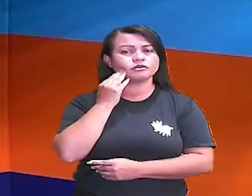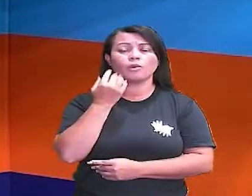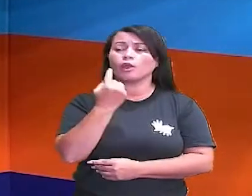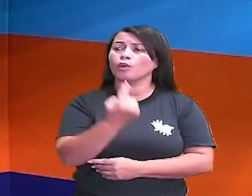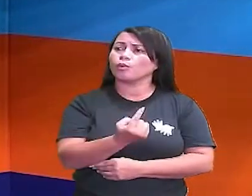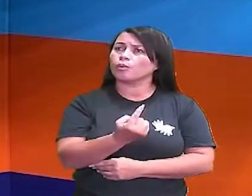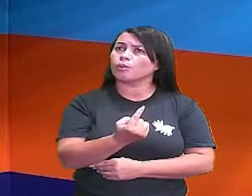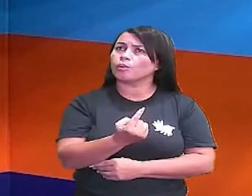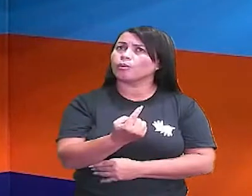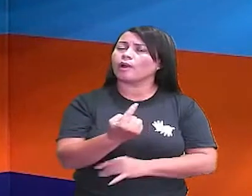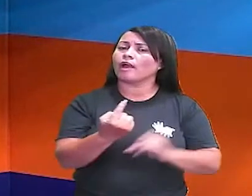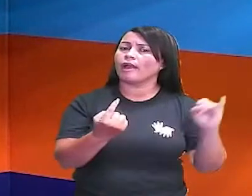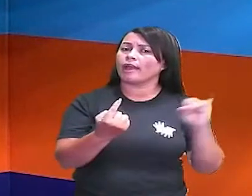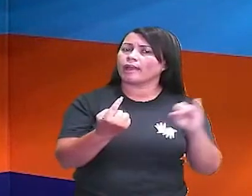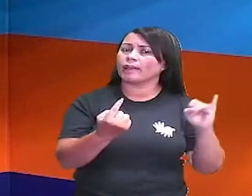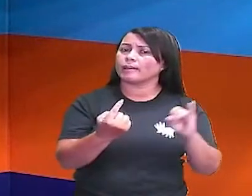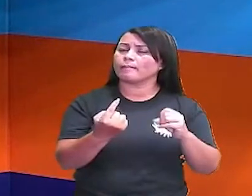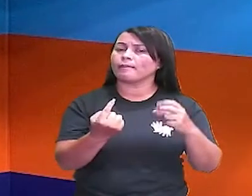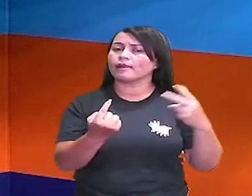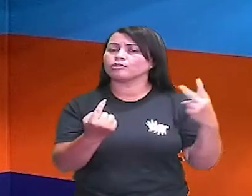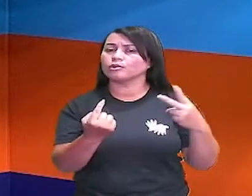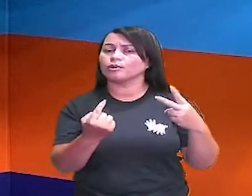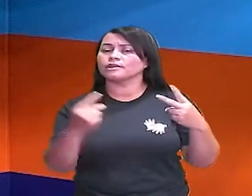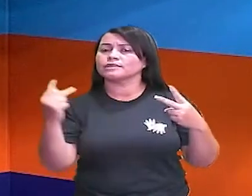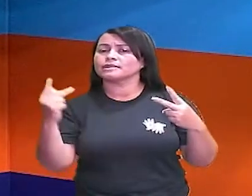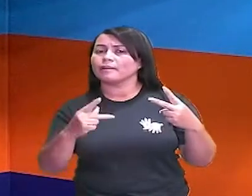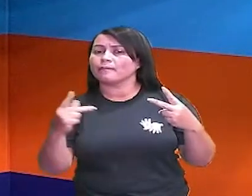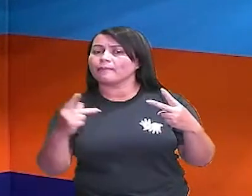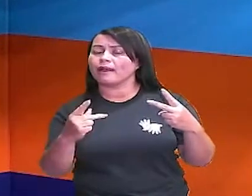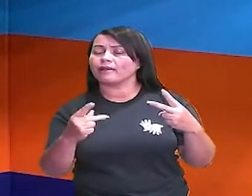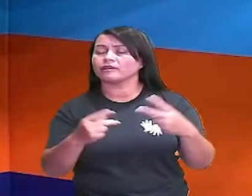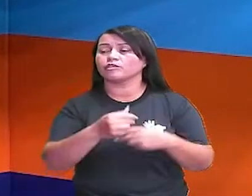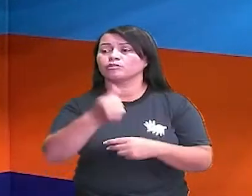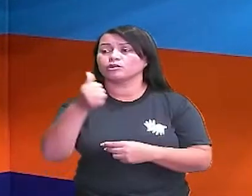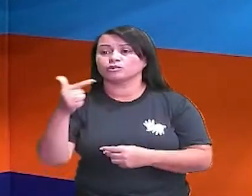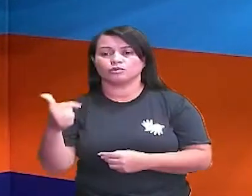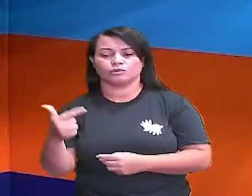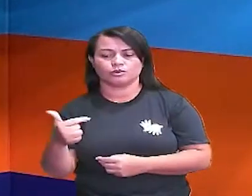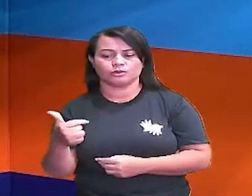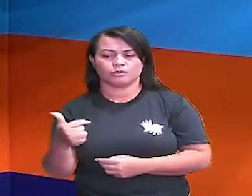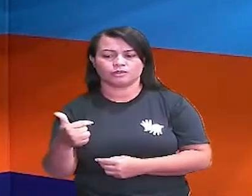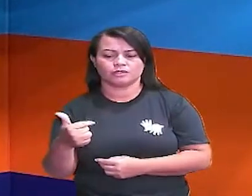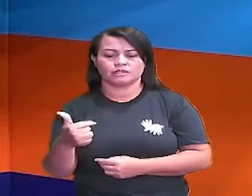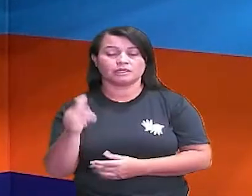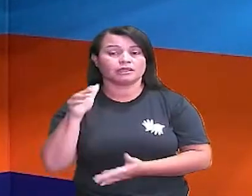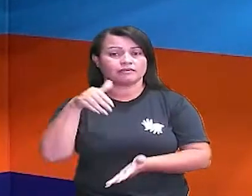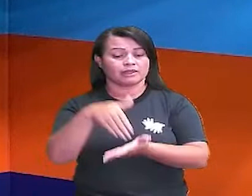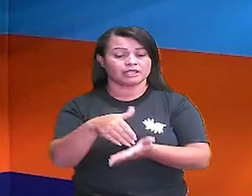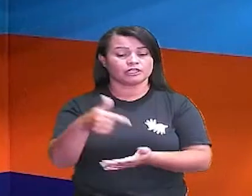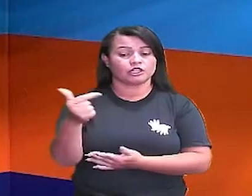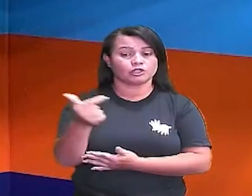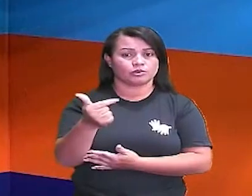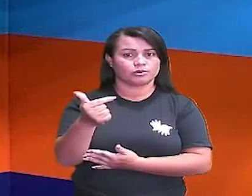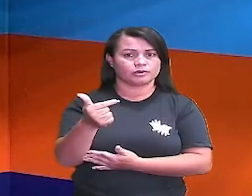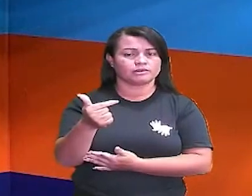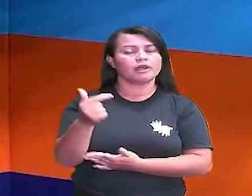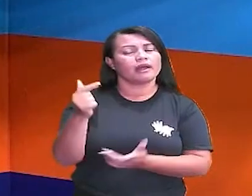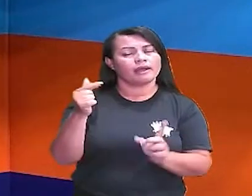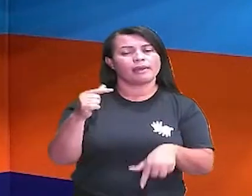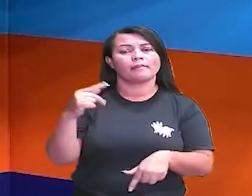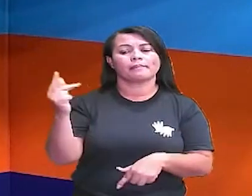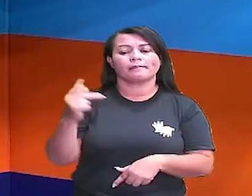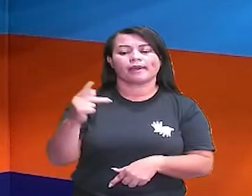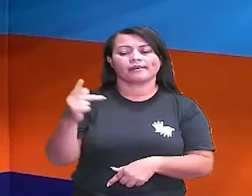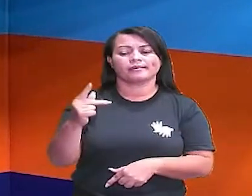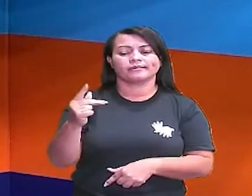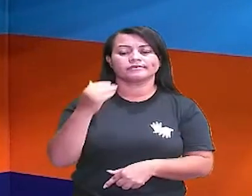ímpar e 2 é par, a gente pula para o número 12, que termina em 2, então vai ser par,